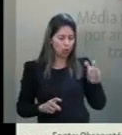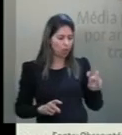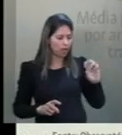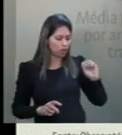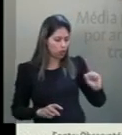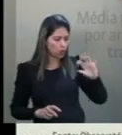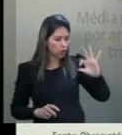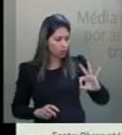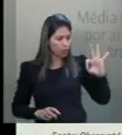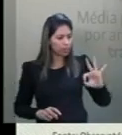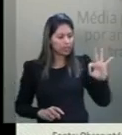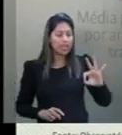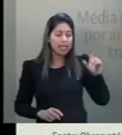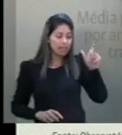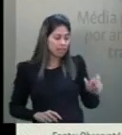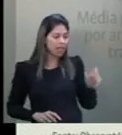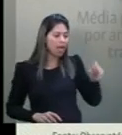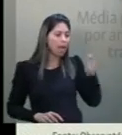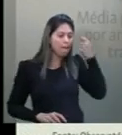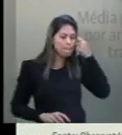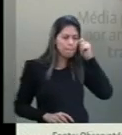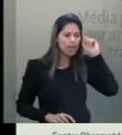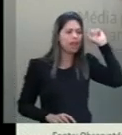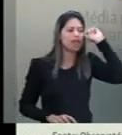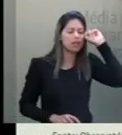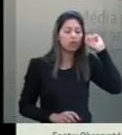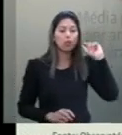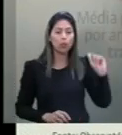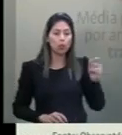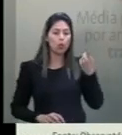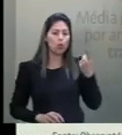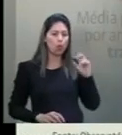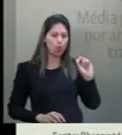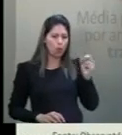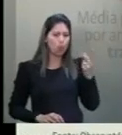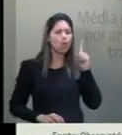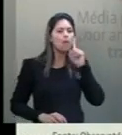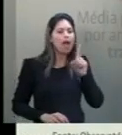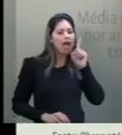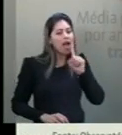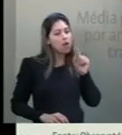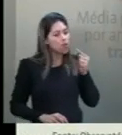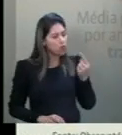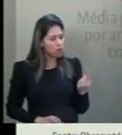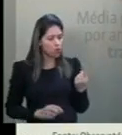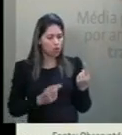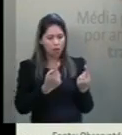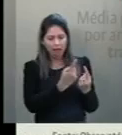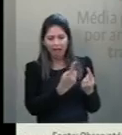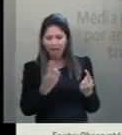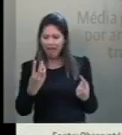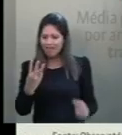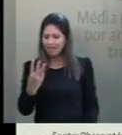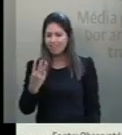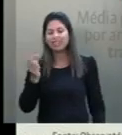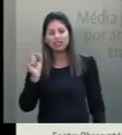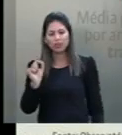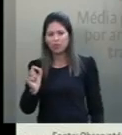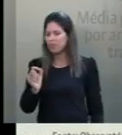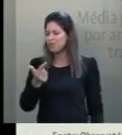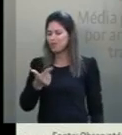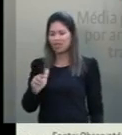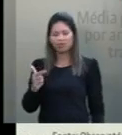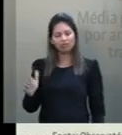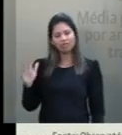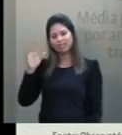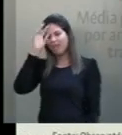pardos. 1 em cada 3 são analfabetos, 1 em cada 3 é analfabeto e mais de 40%